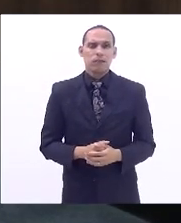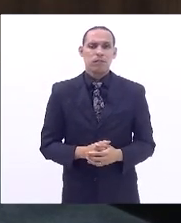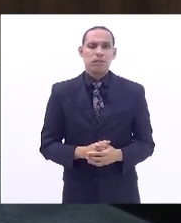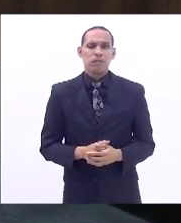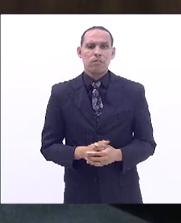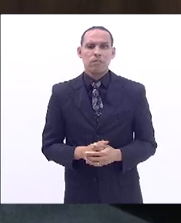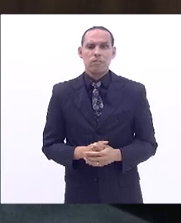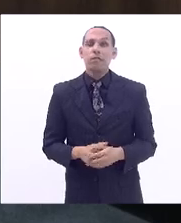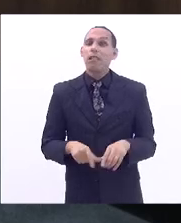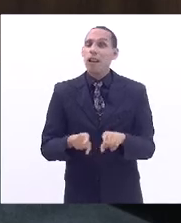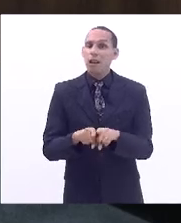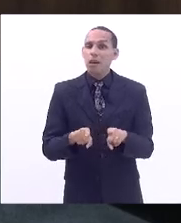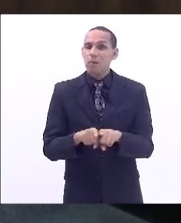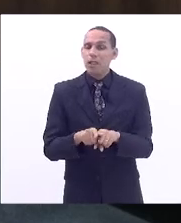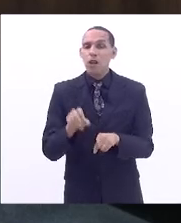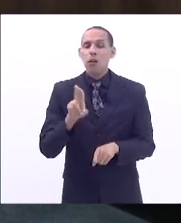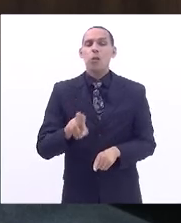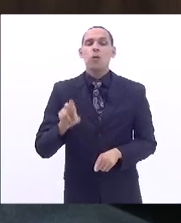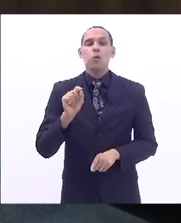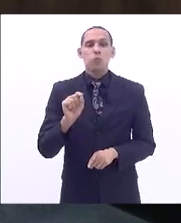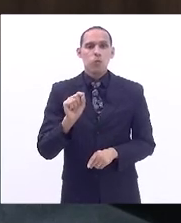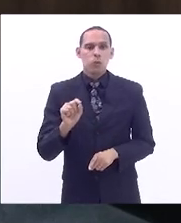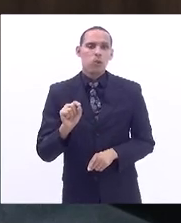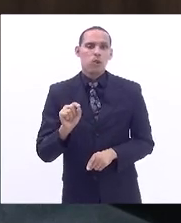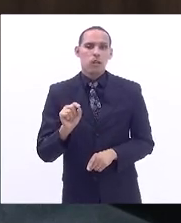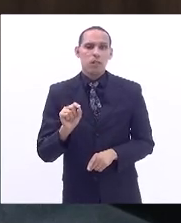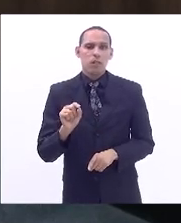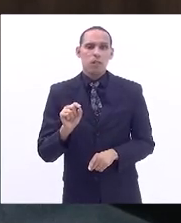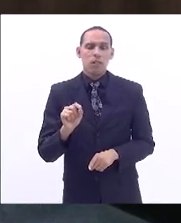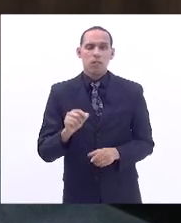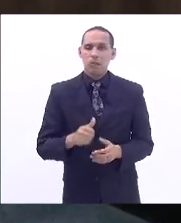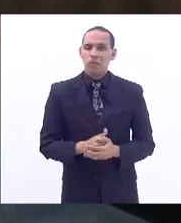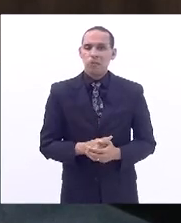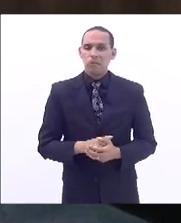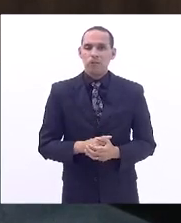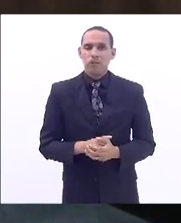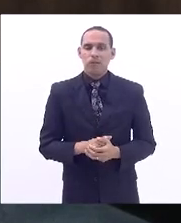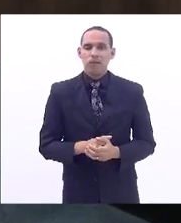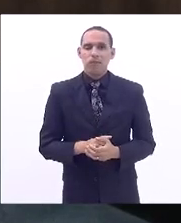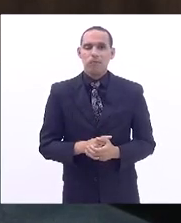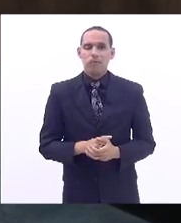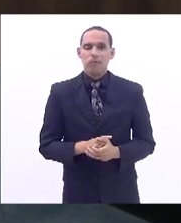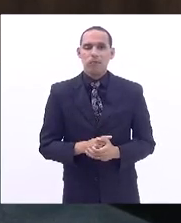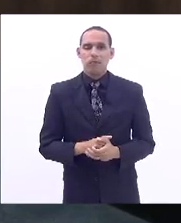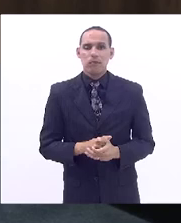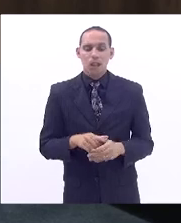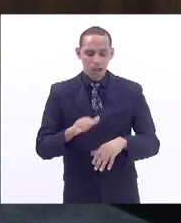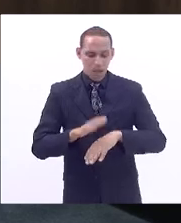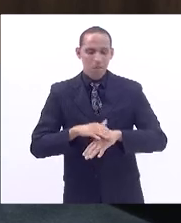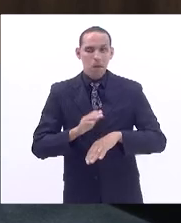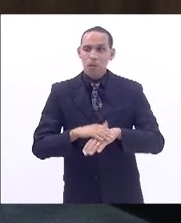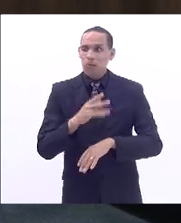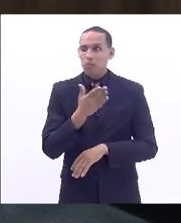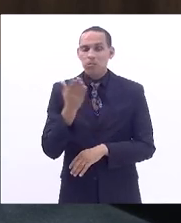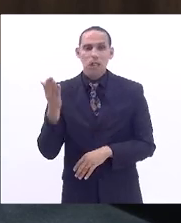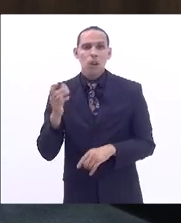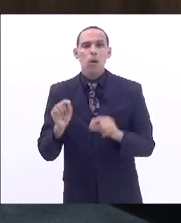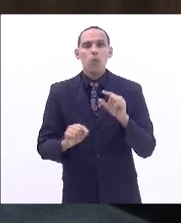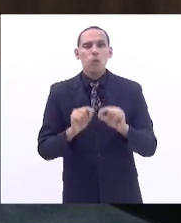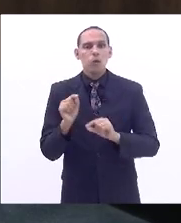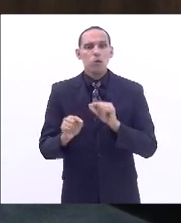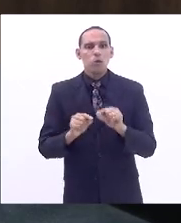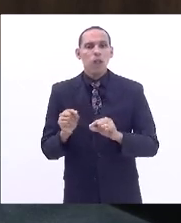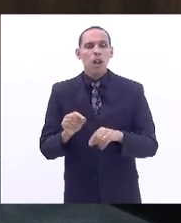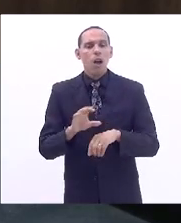e inclusive usando o instrumento que é colocado nas suas mãos pelas